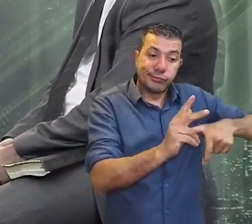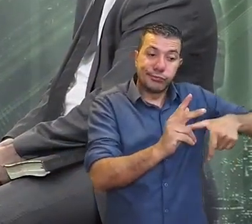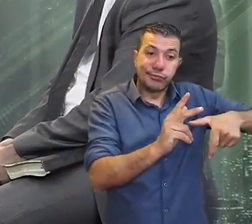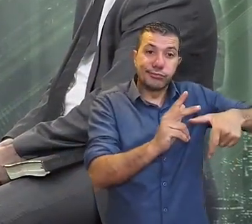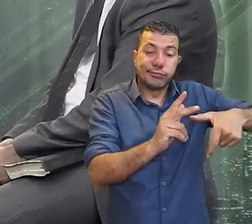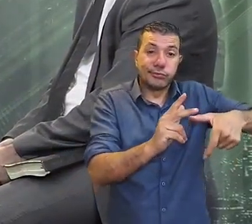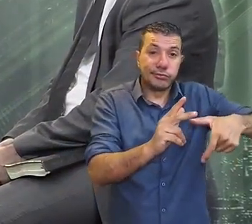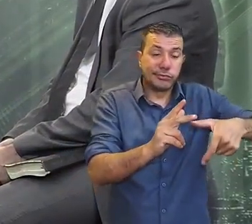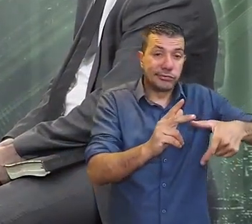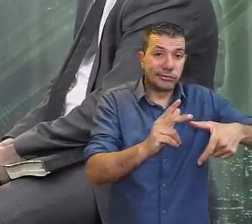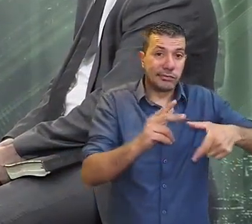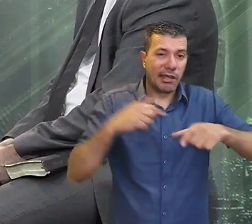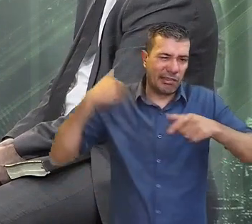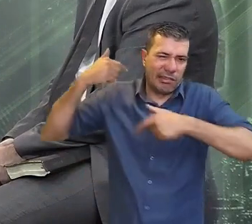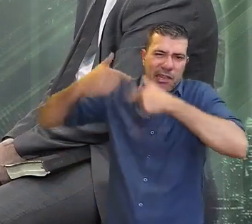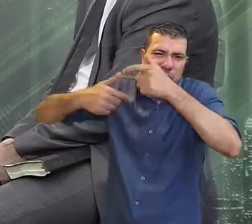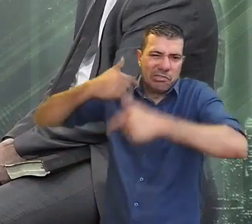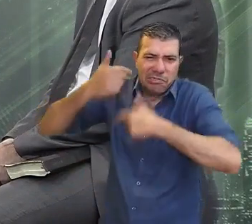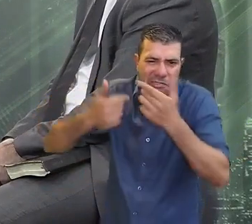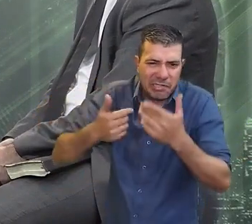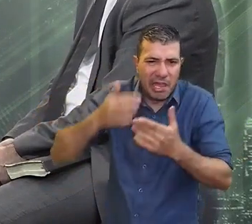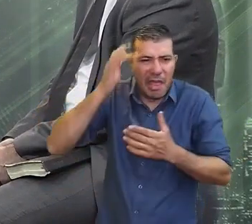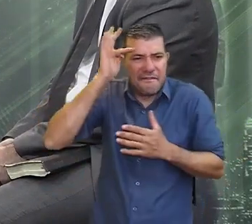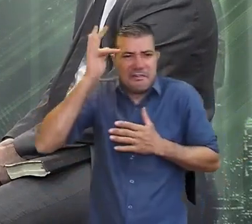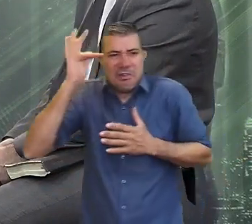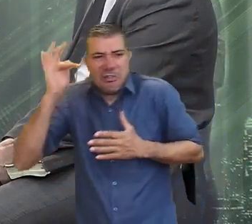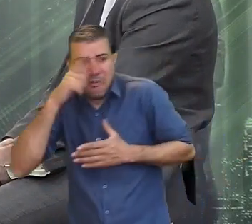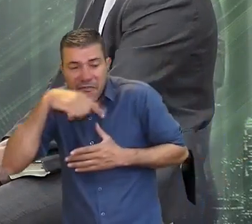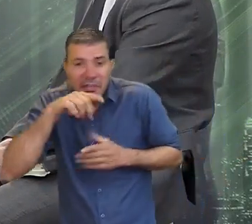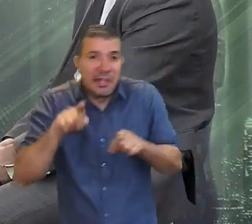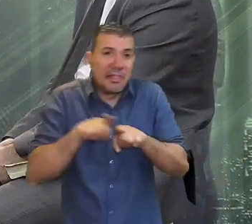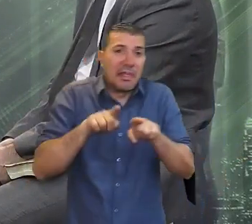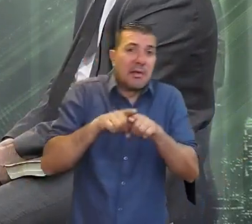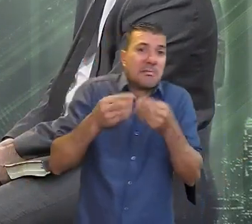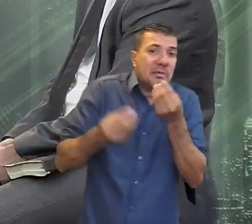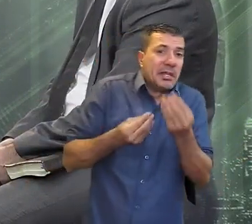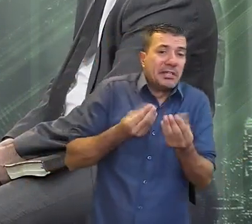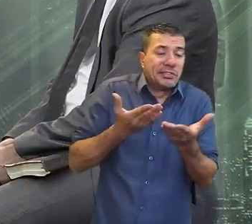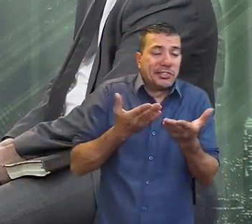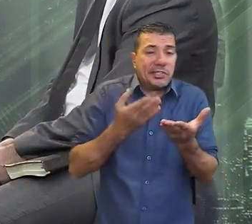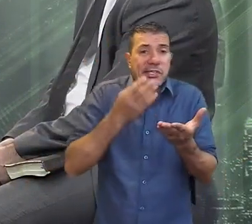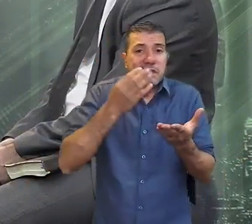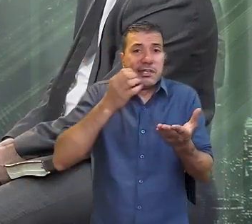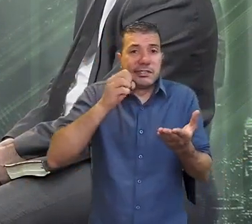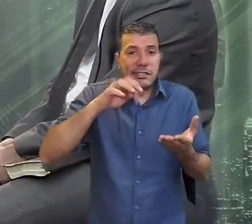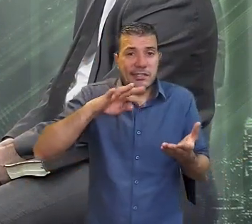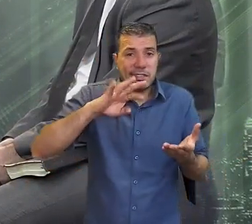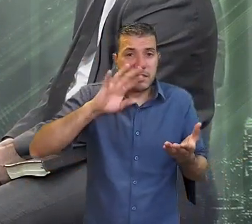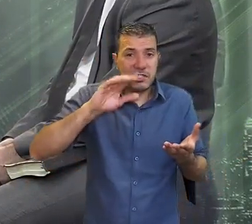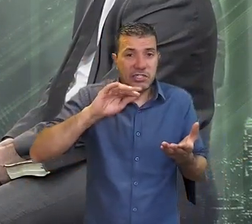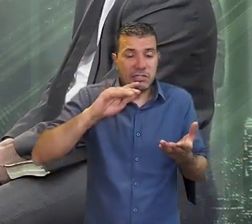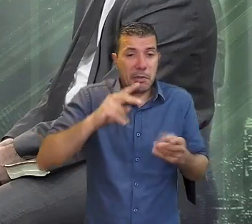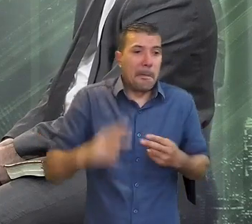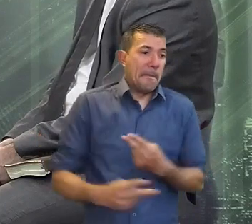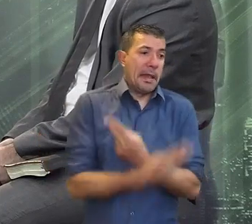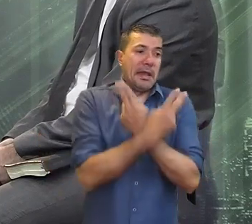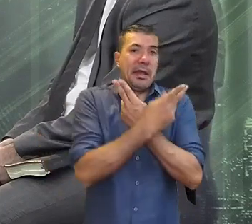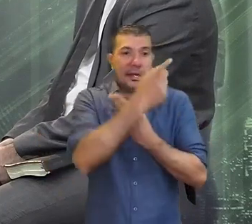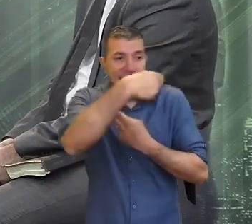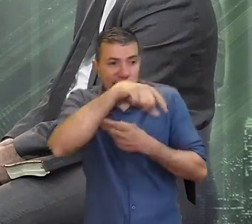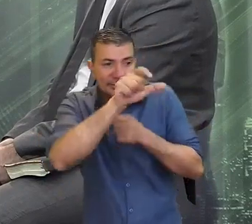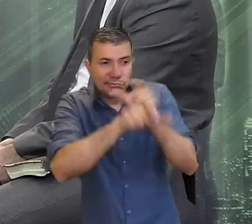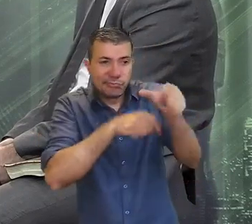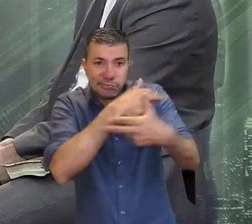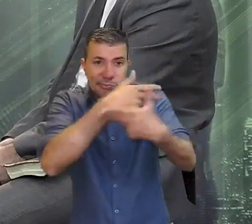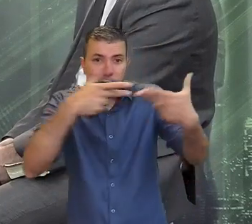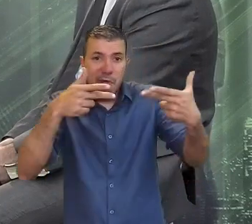deu lugar às tradições, dogmas, filosofias, vindos também desse sincretismo religioso, do paganismo, essa mistura, e